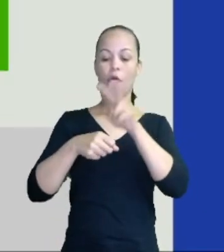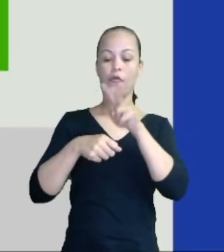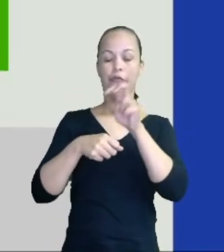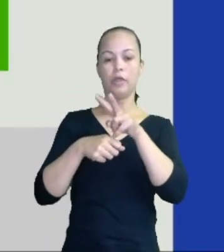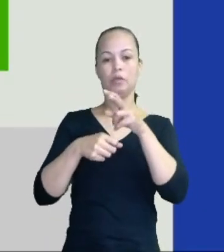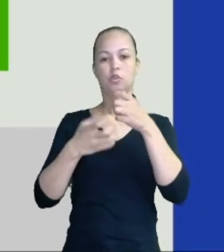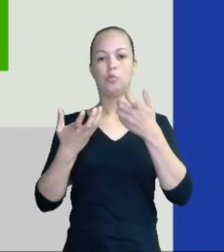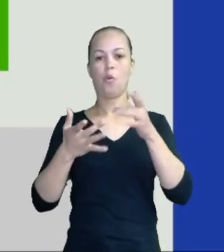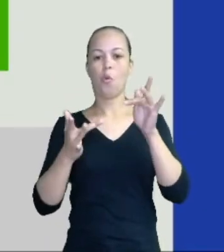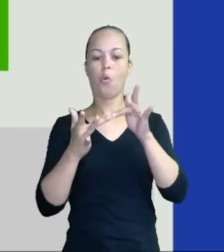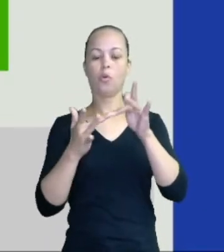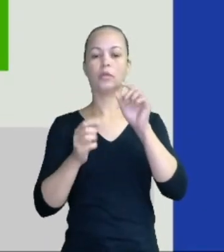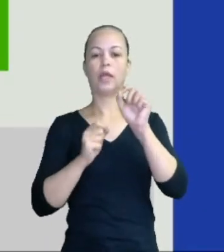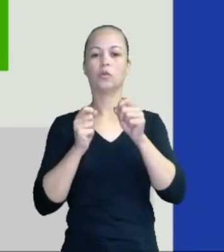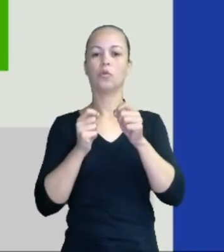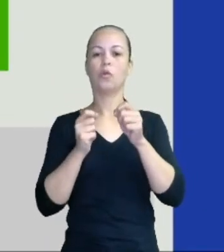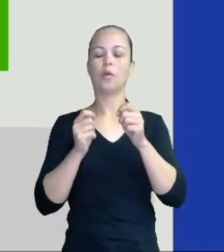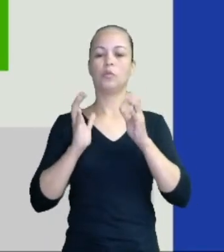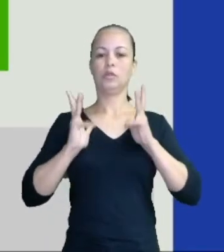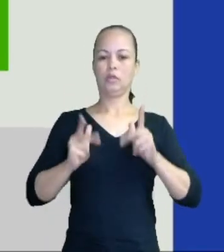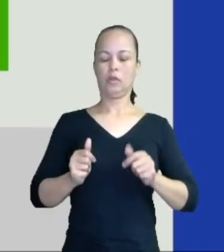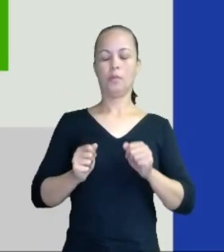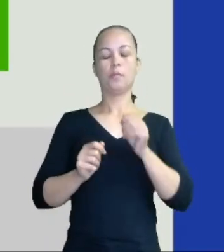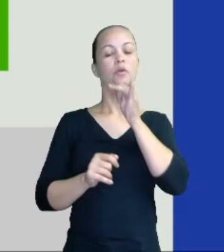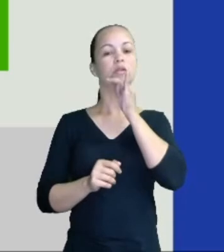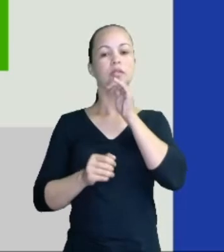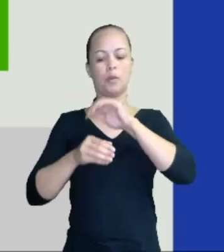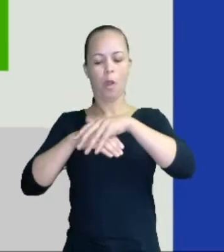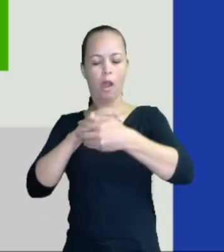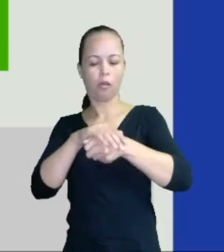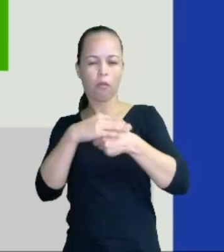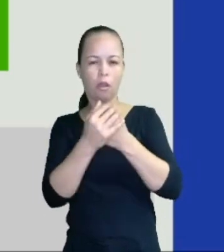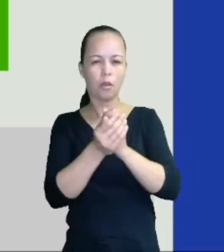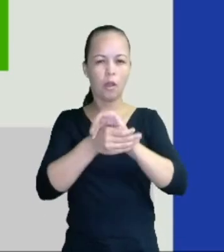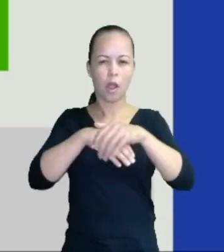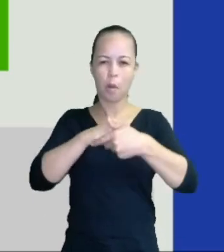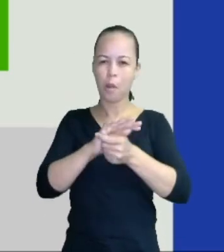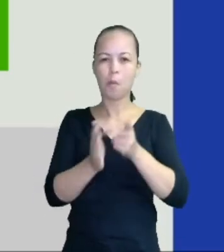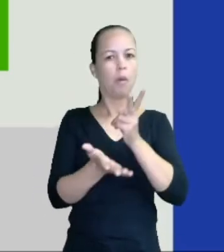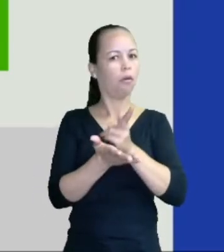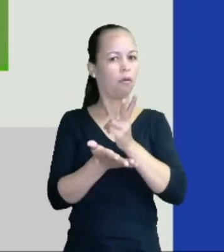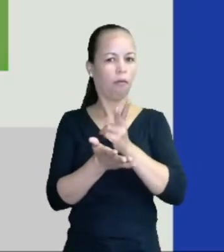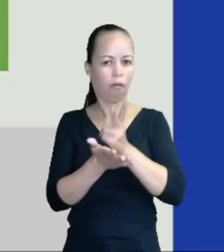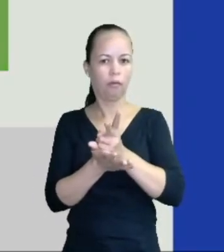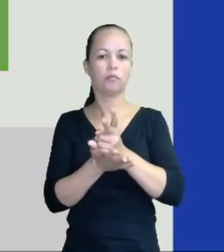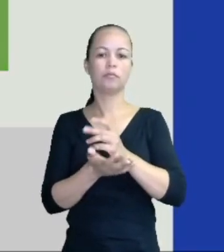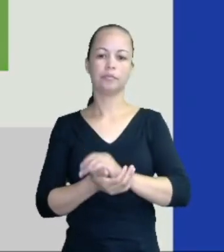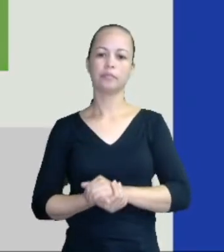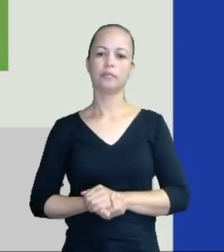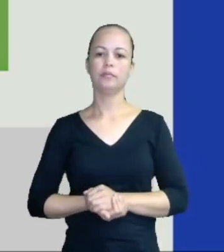contato com hábitos de higiene, como, por exemplo, lavar as mãos muito bem e com frequência.